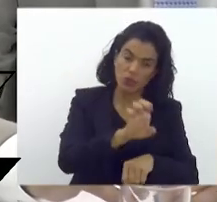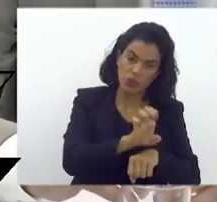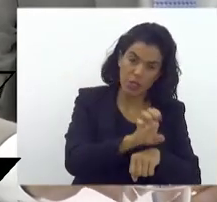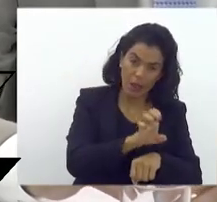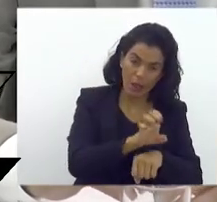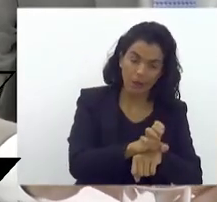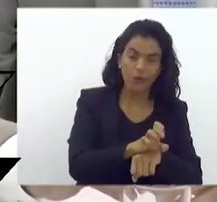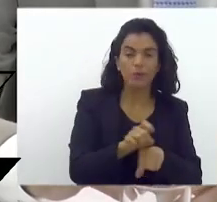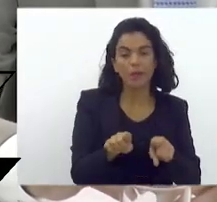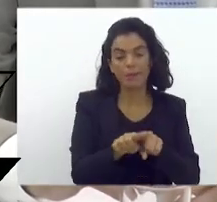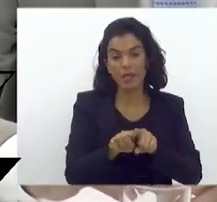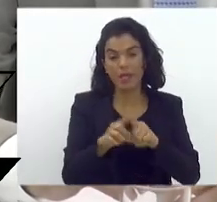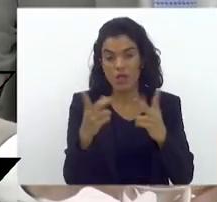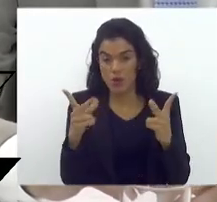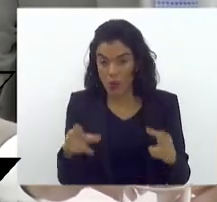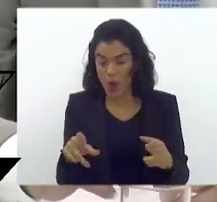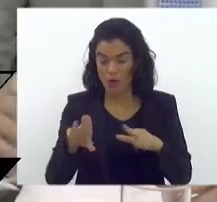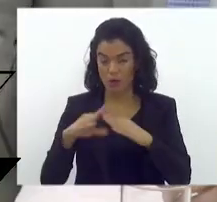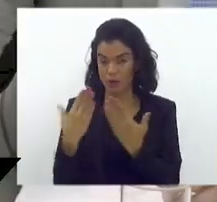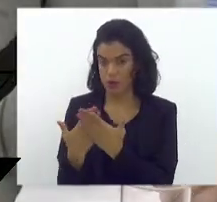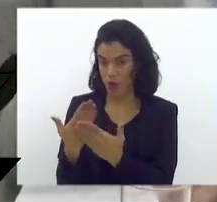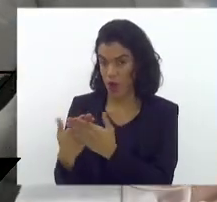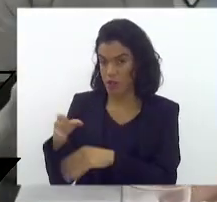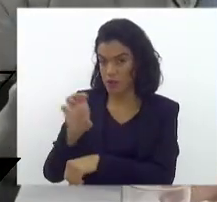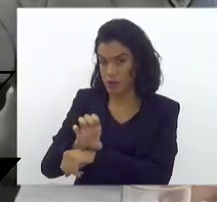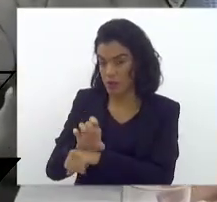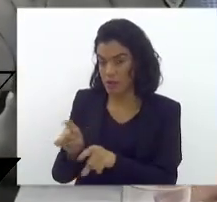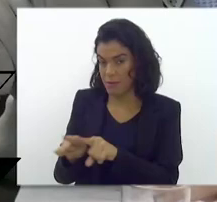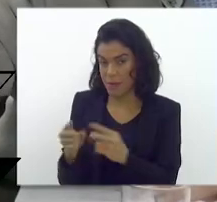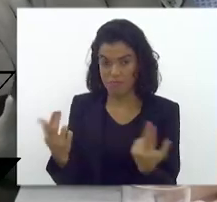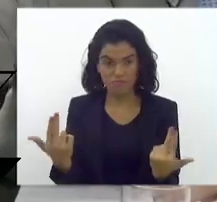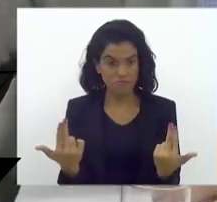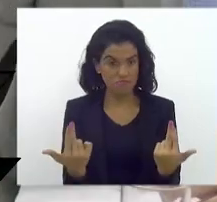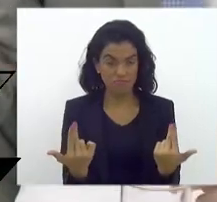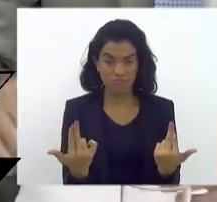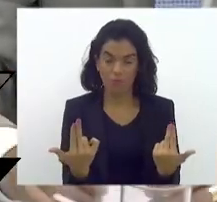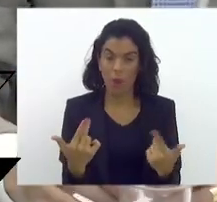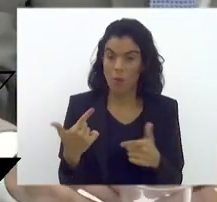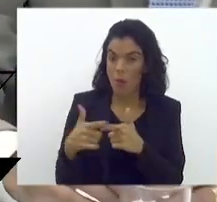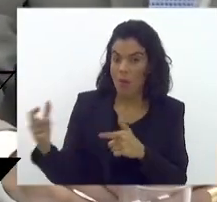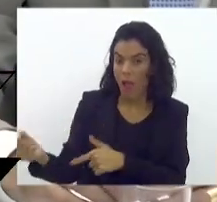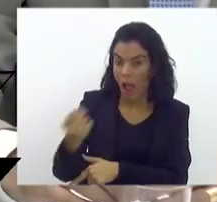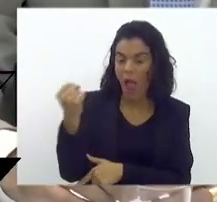rede, de educação do estado. E a gente,